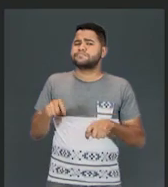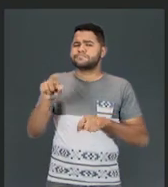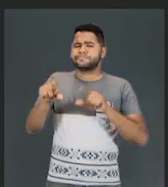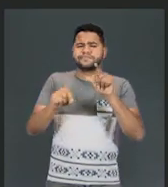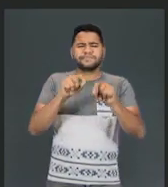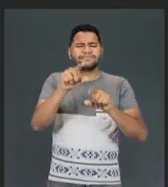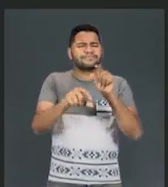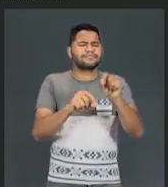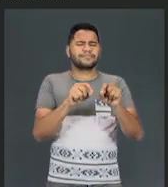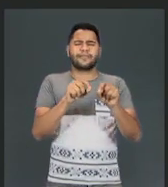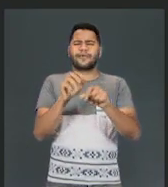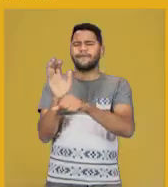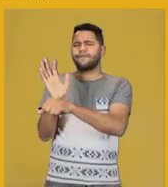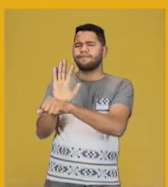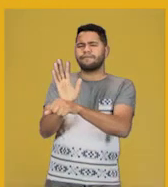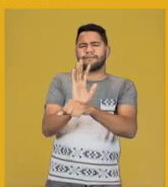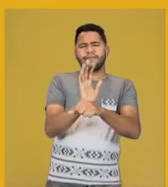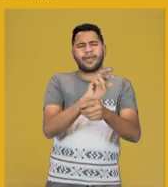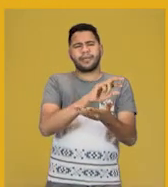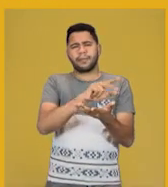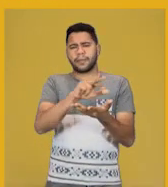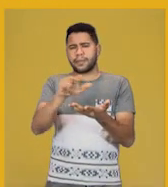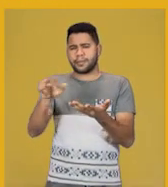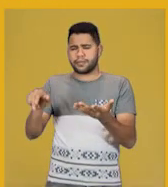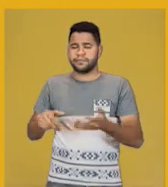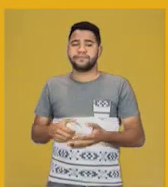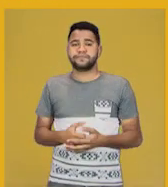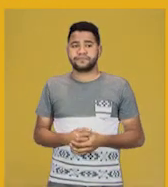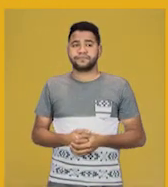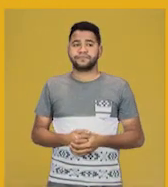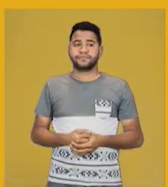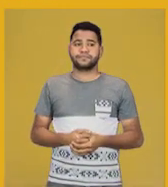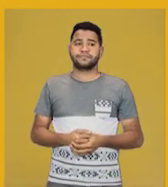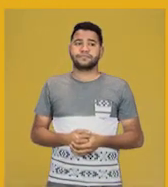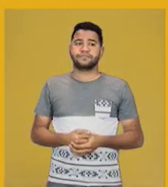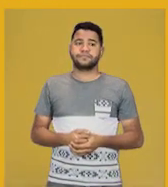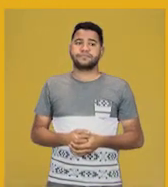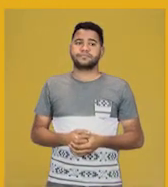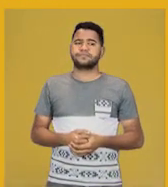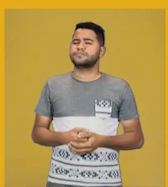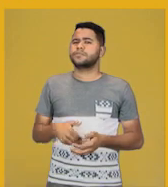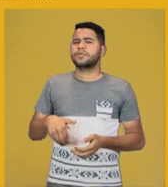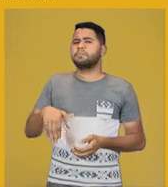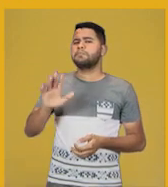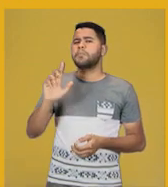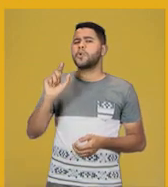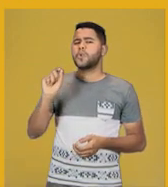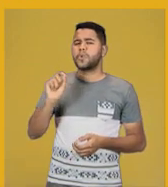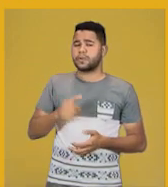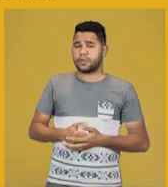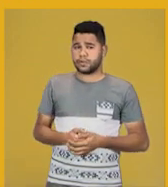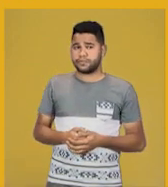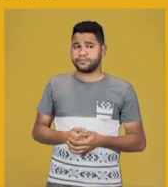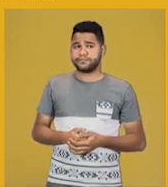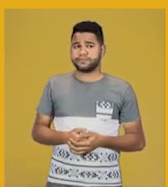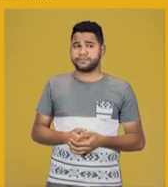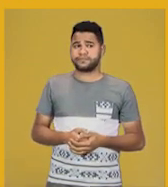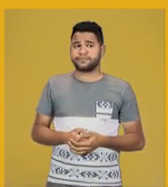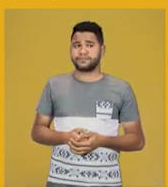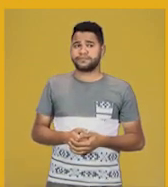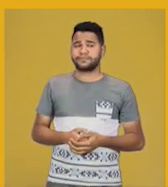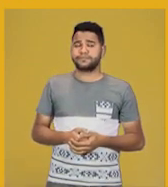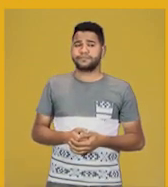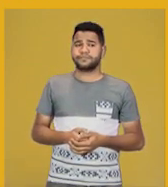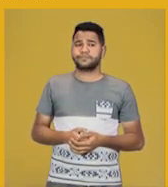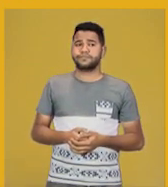escolher vários filmes para assistir no cinema é Noel se o que mais pessoal Let's think about